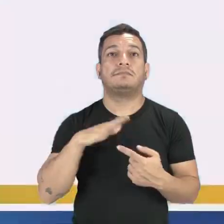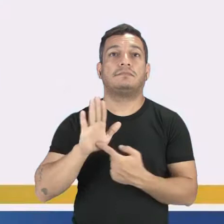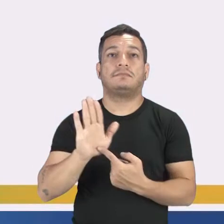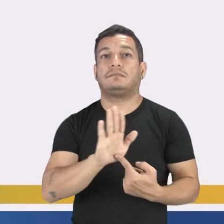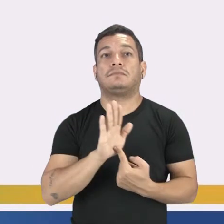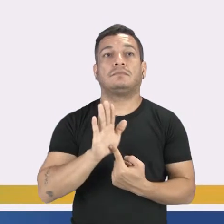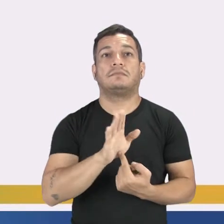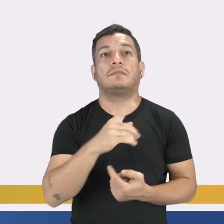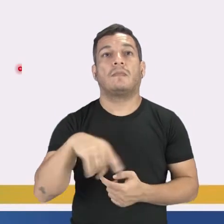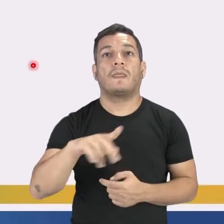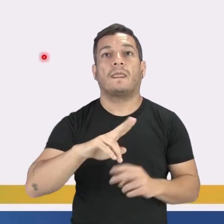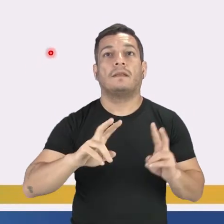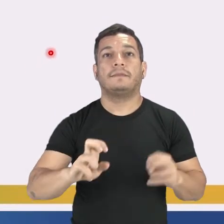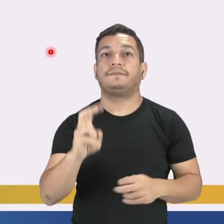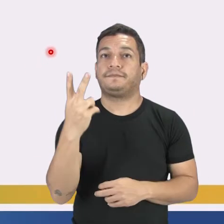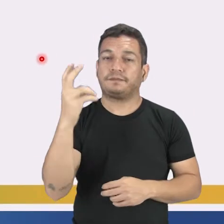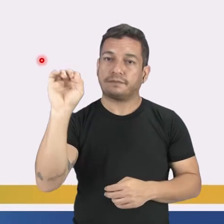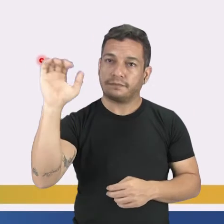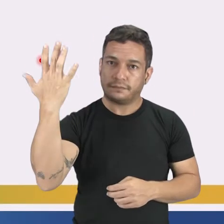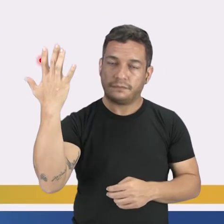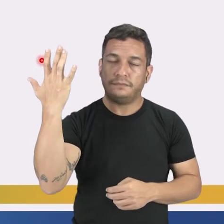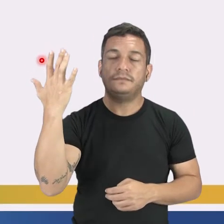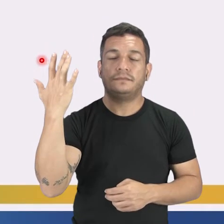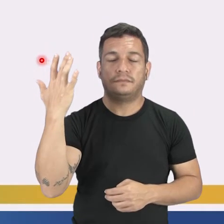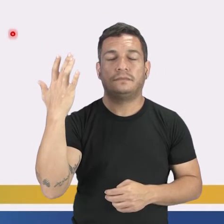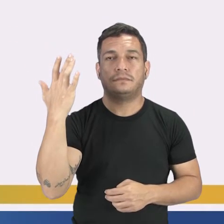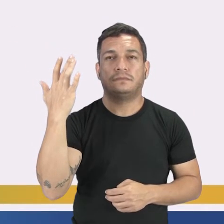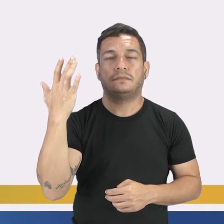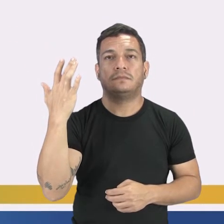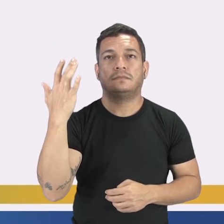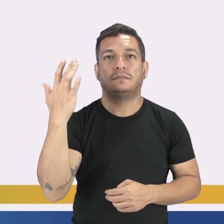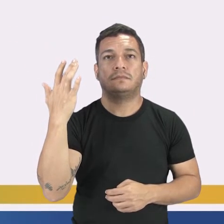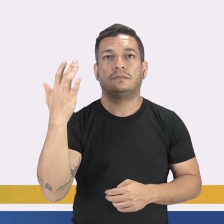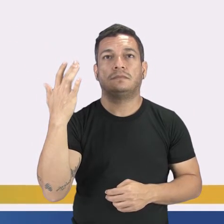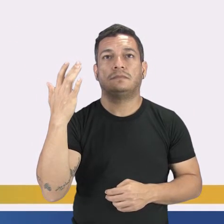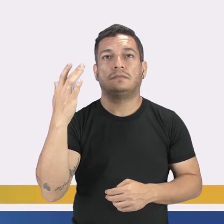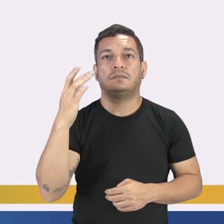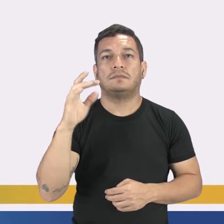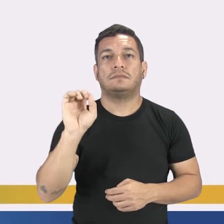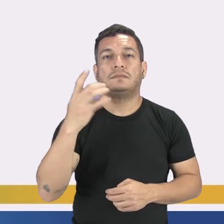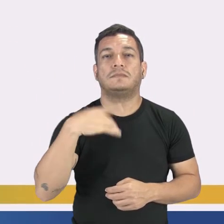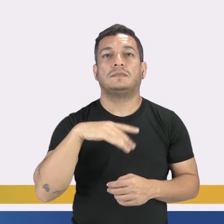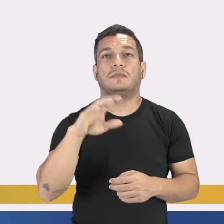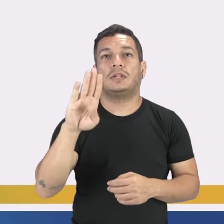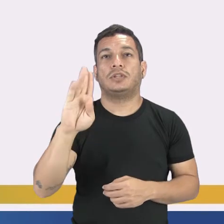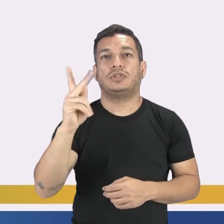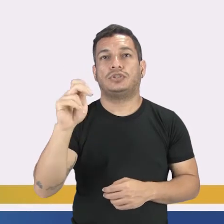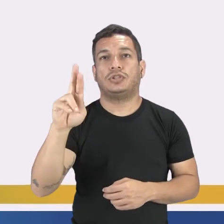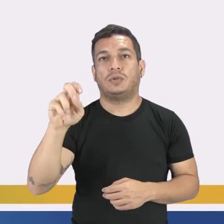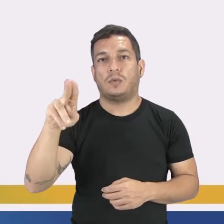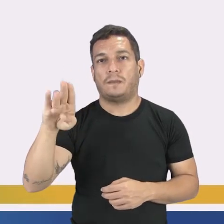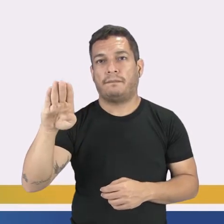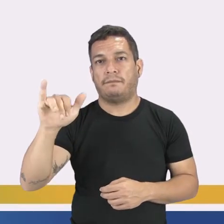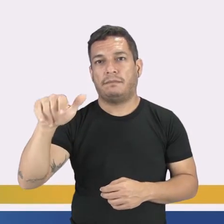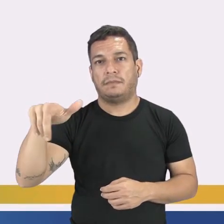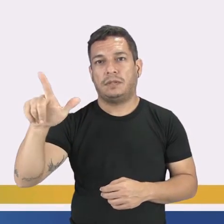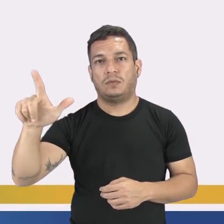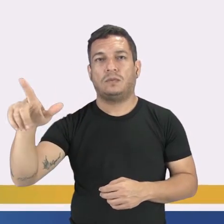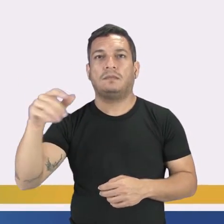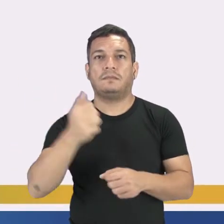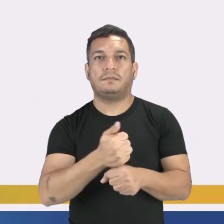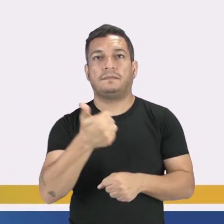aqui dois casos, né? Foi o que ocorreu em Chernobyl, em